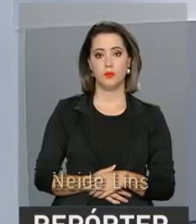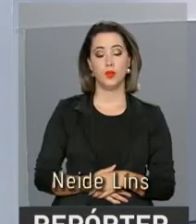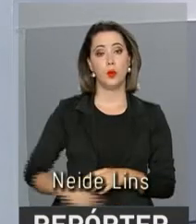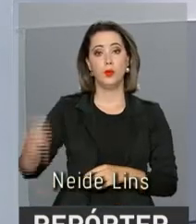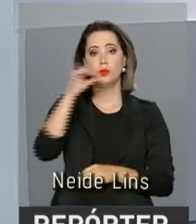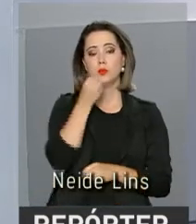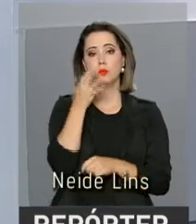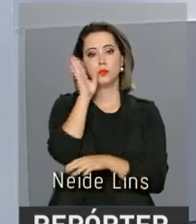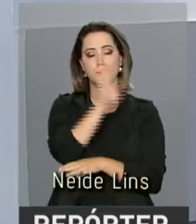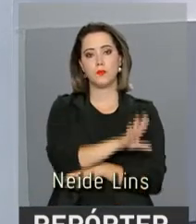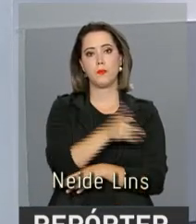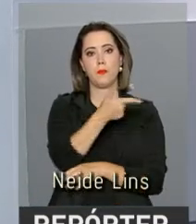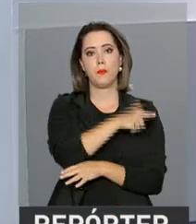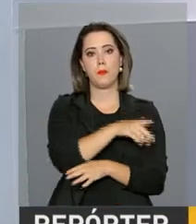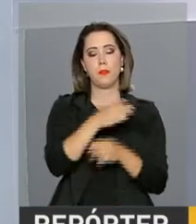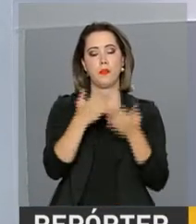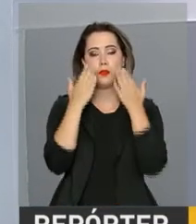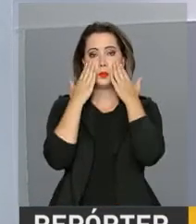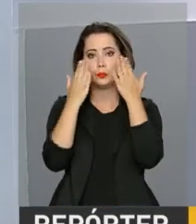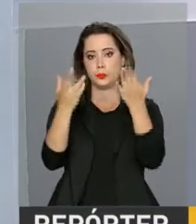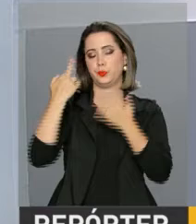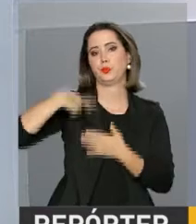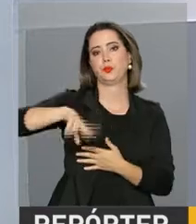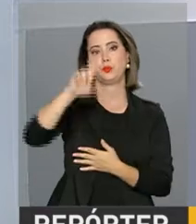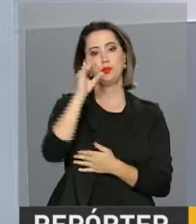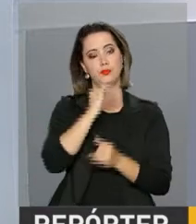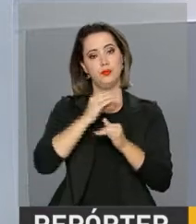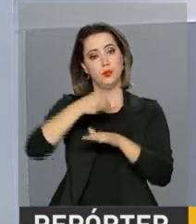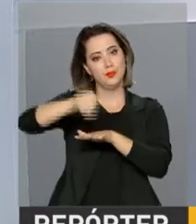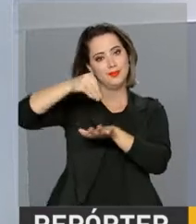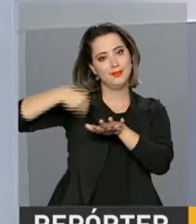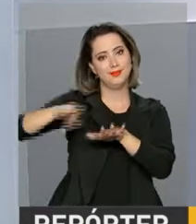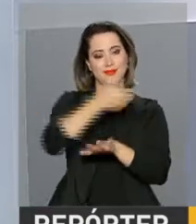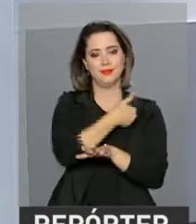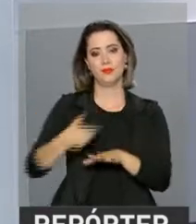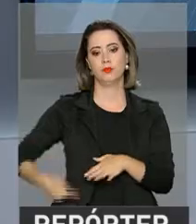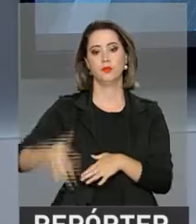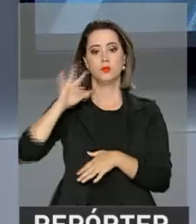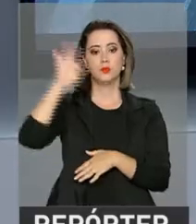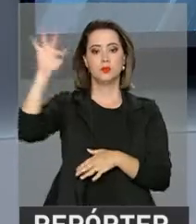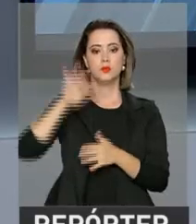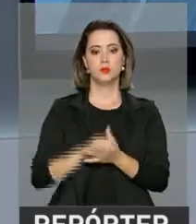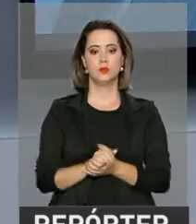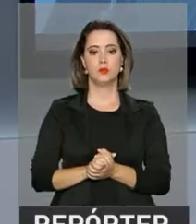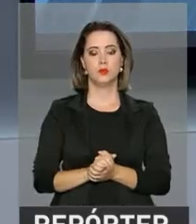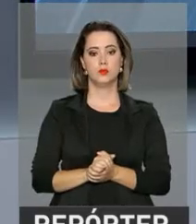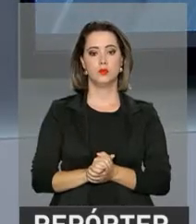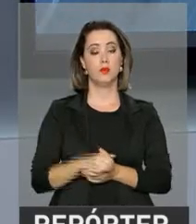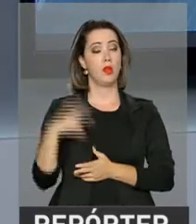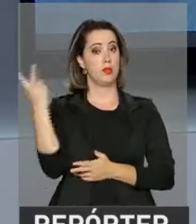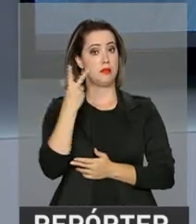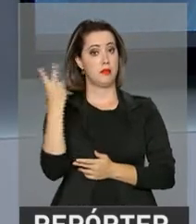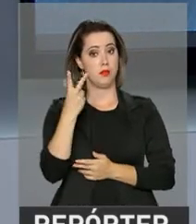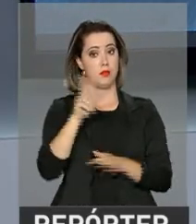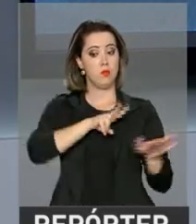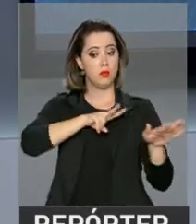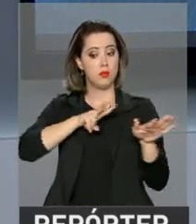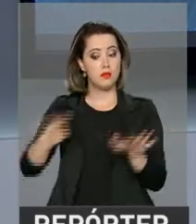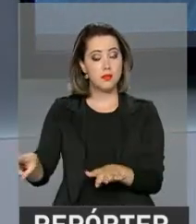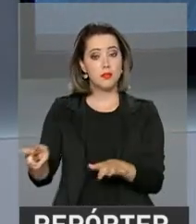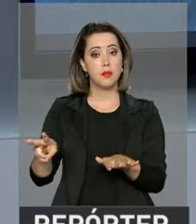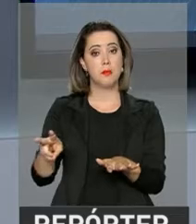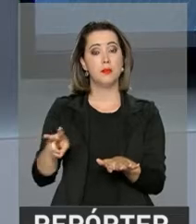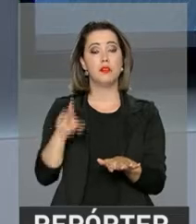Olá, boa tarde. Estamos de volta com o repórter NBR e as notícias do governo federal. A segunda semana de abril